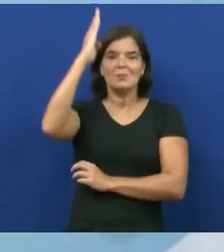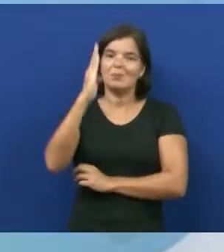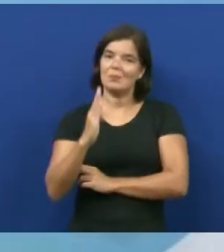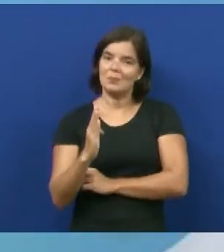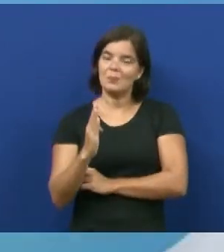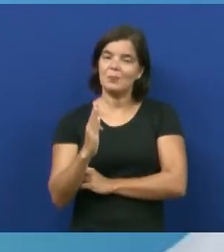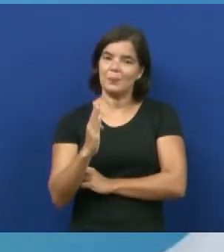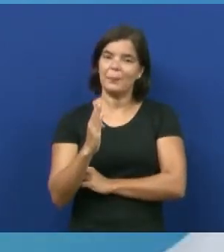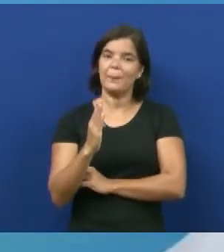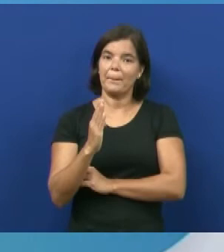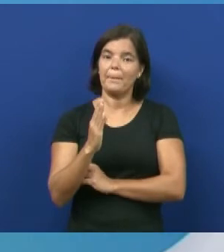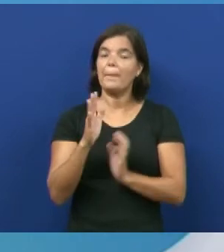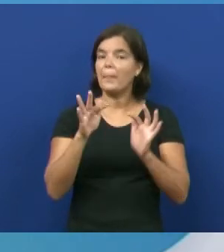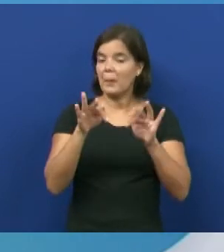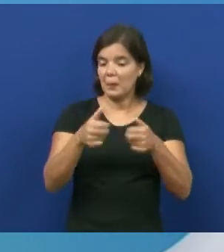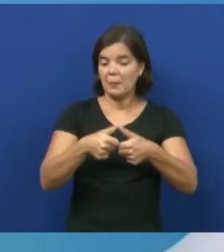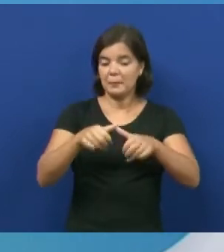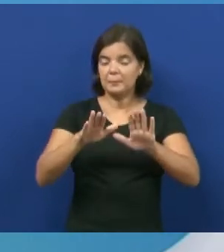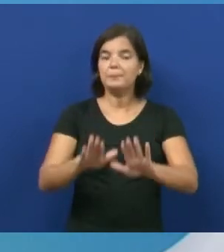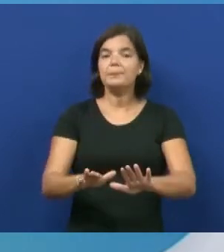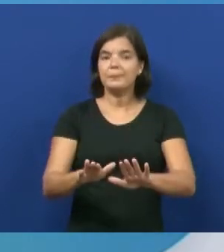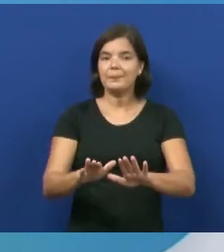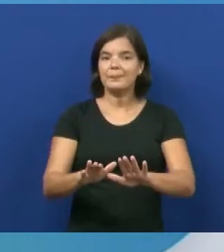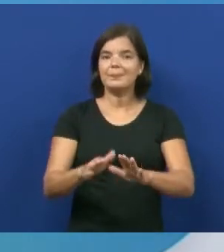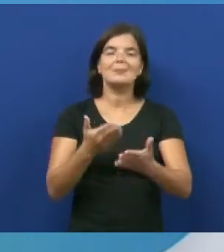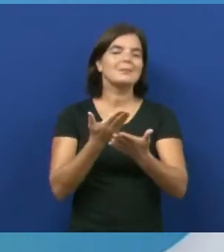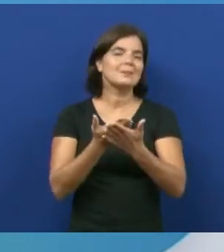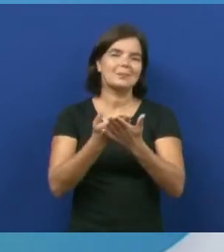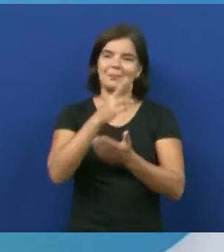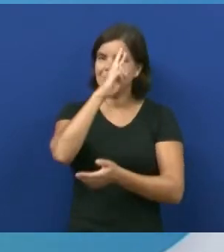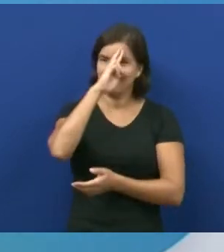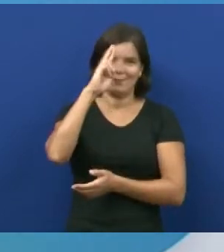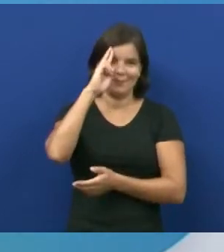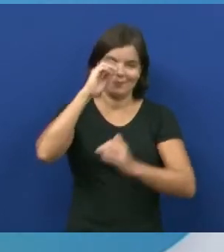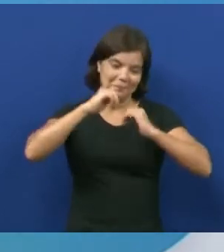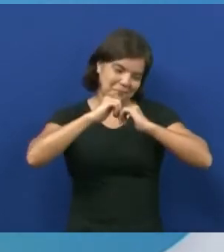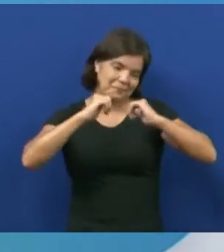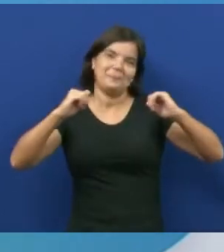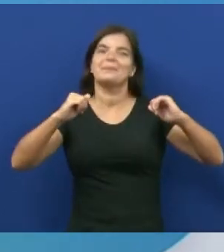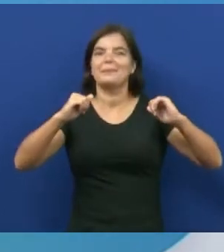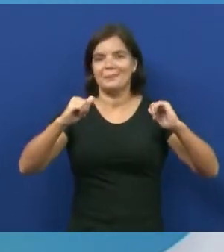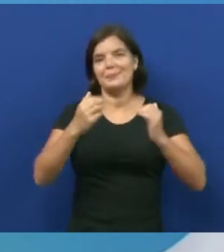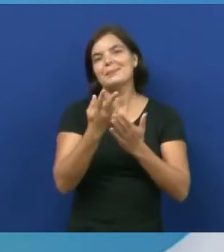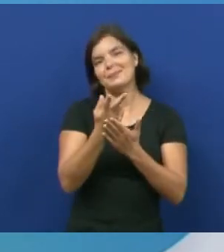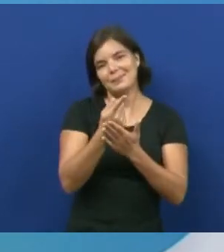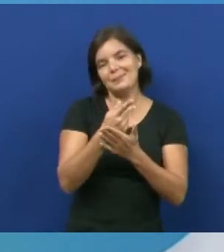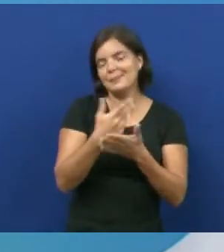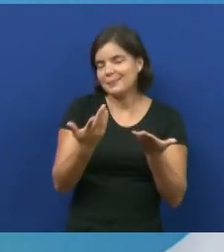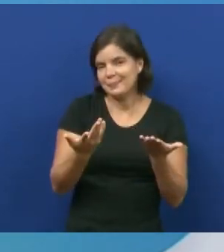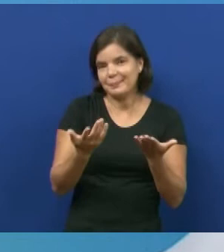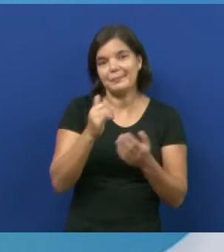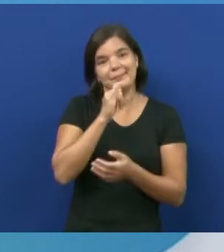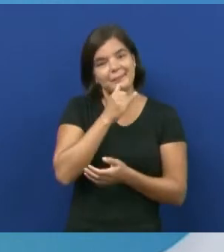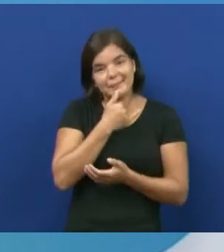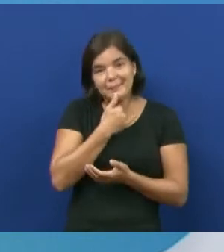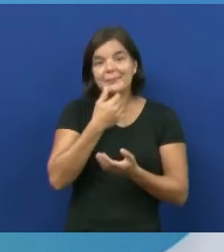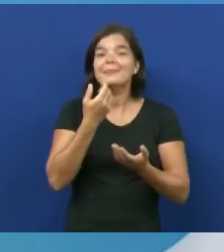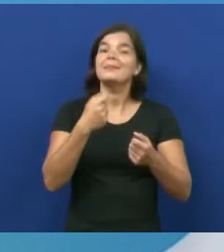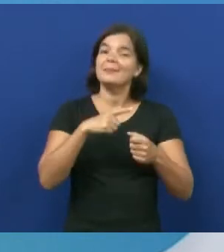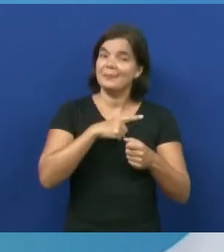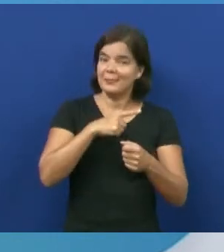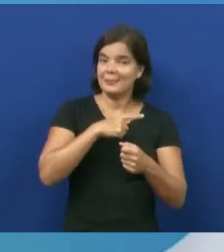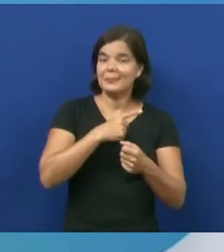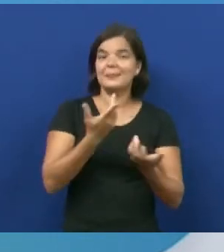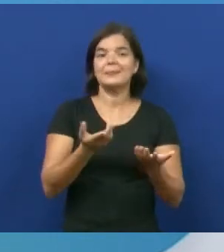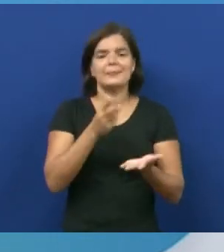Brasil, quando a corte finalmente se instala. E aí também a aula de história. Não tem como a gente separar a história da arte, gente. Infelizmente, vocês vão ter